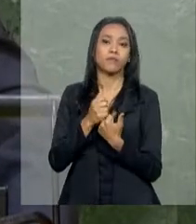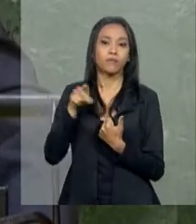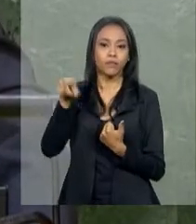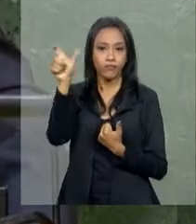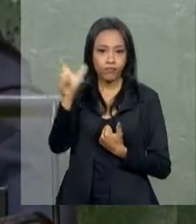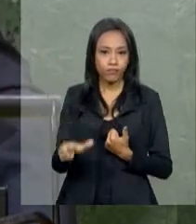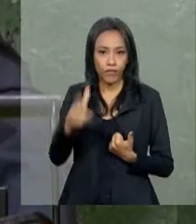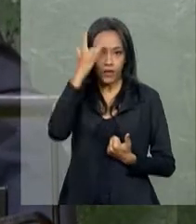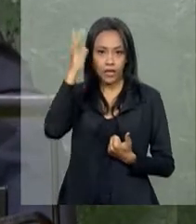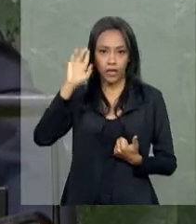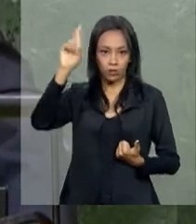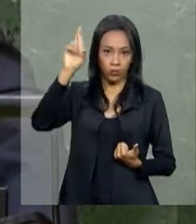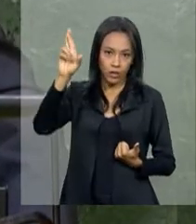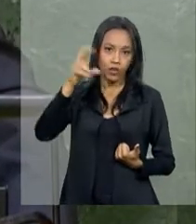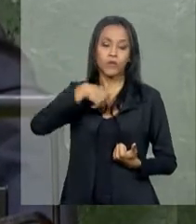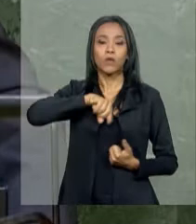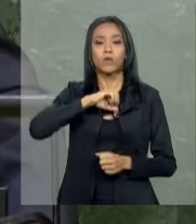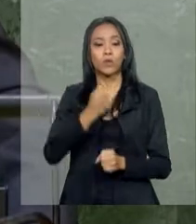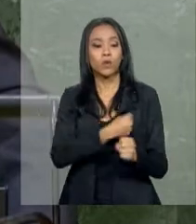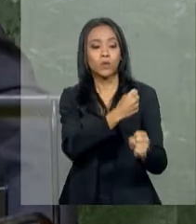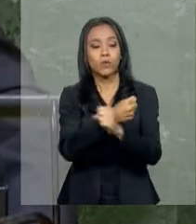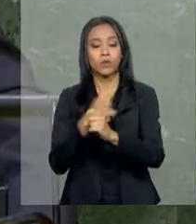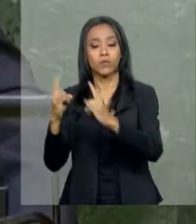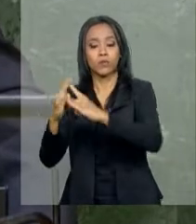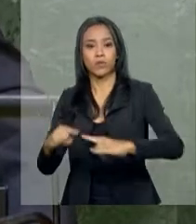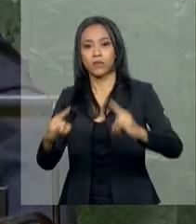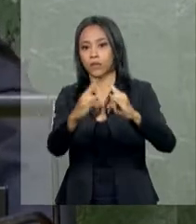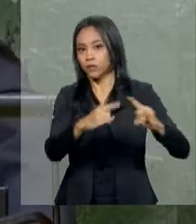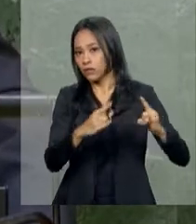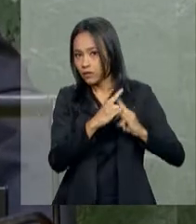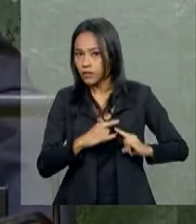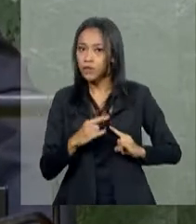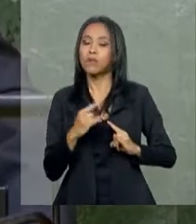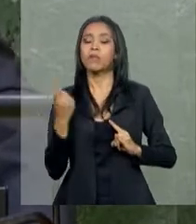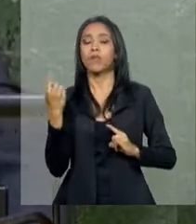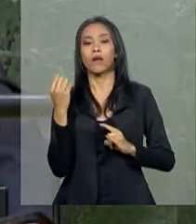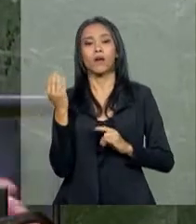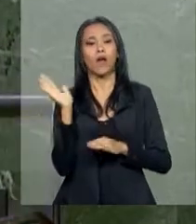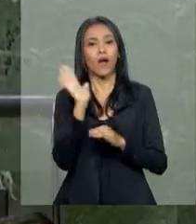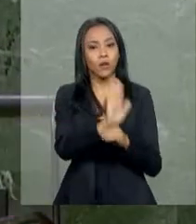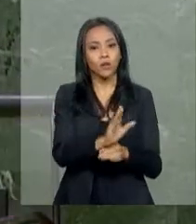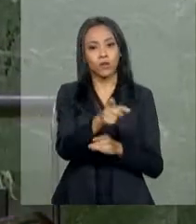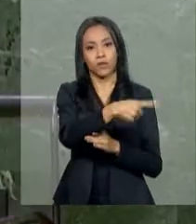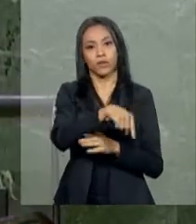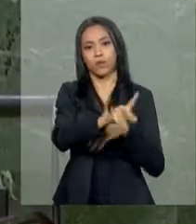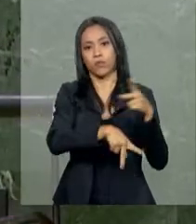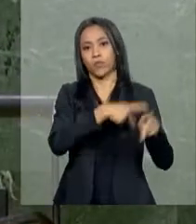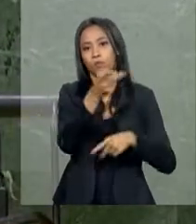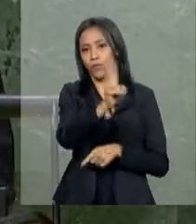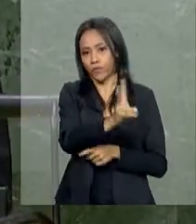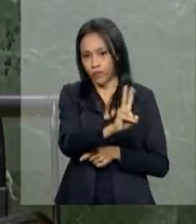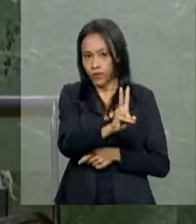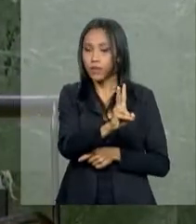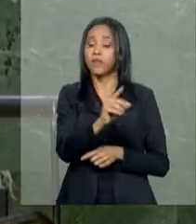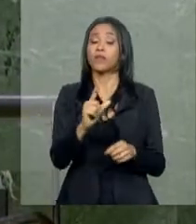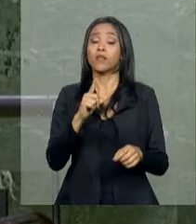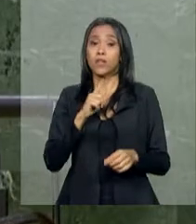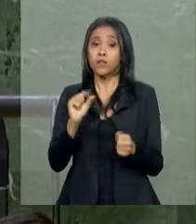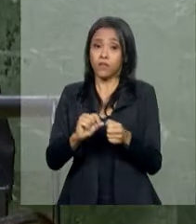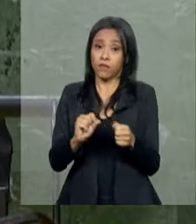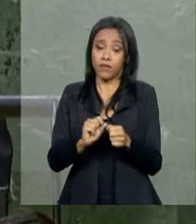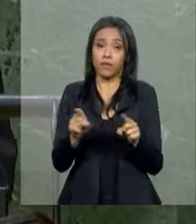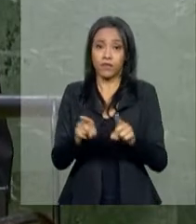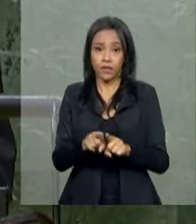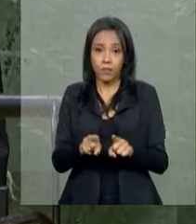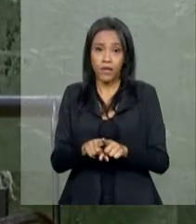Refugiados, construímos abrigos para ampará-los da melhor maneira. Temos promovido também, senhoras e senhores,